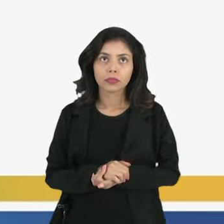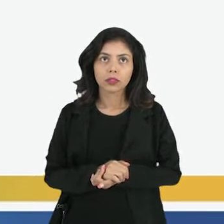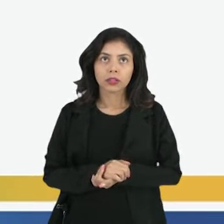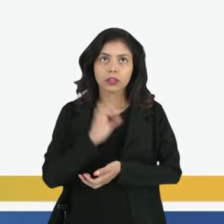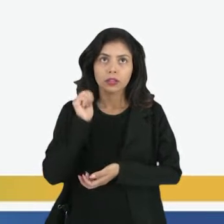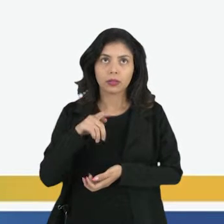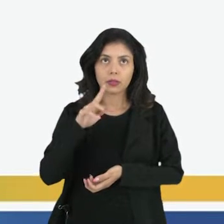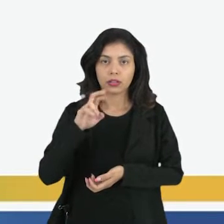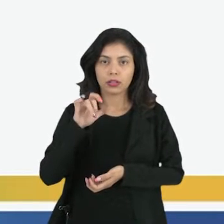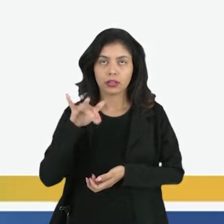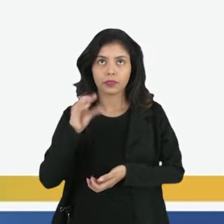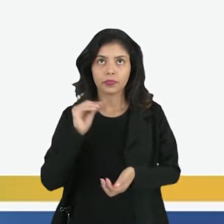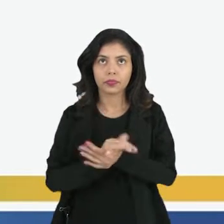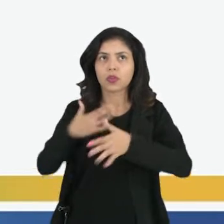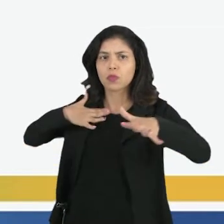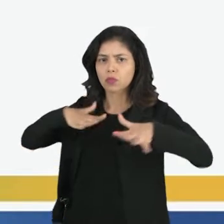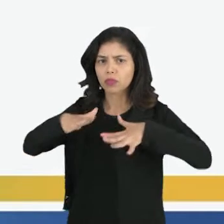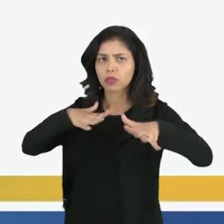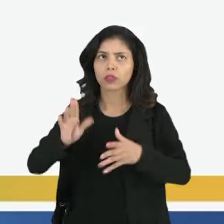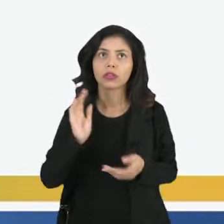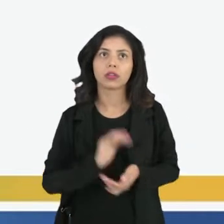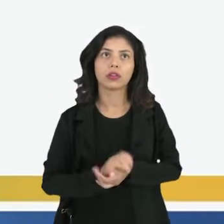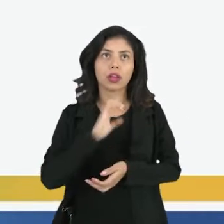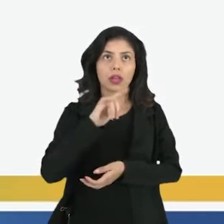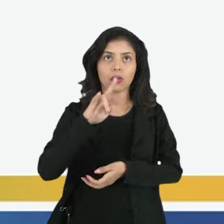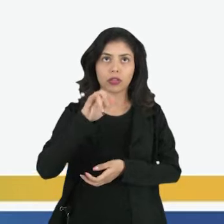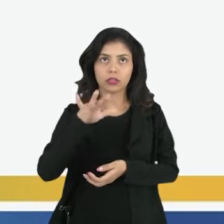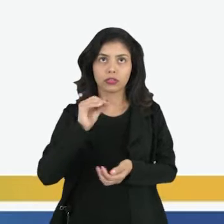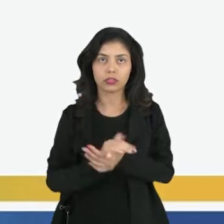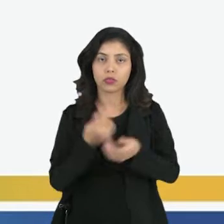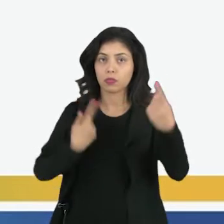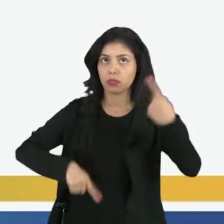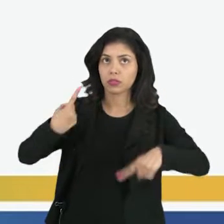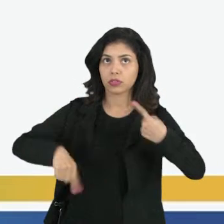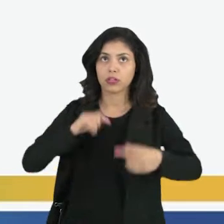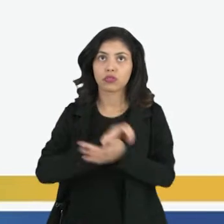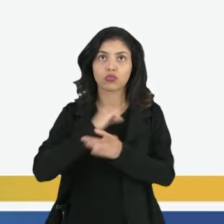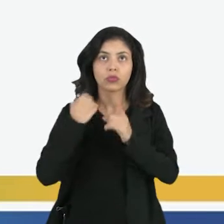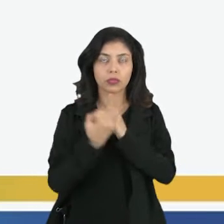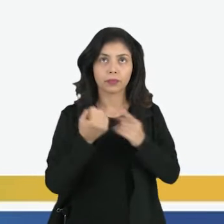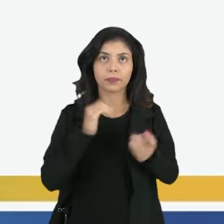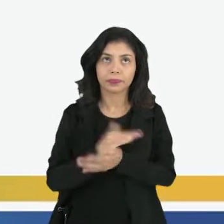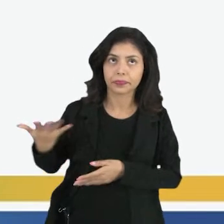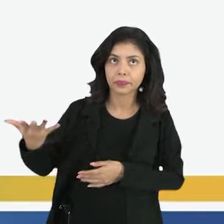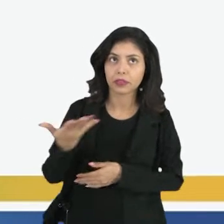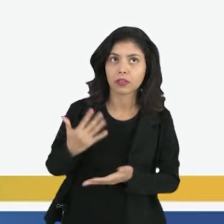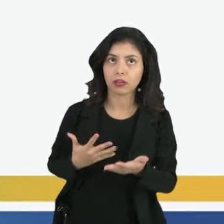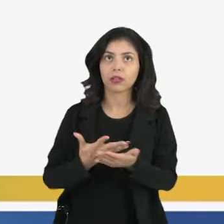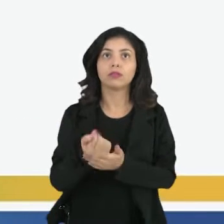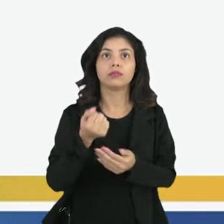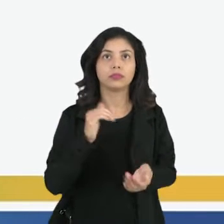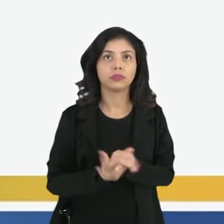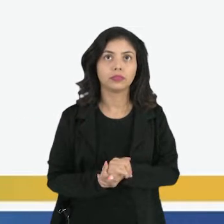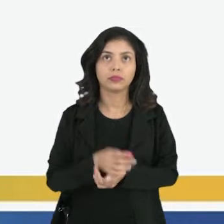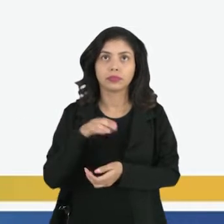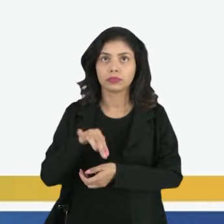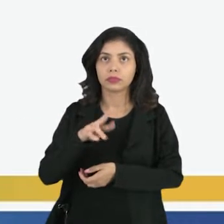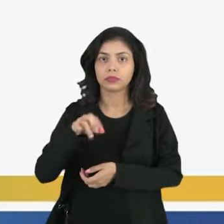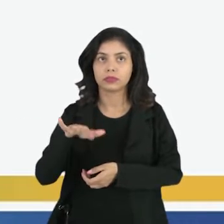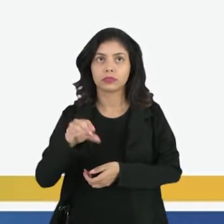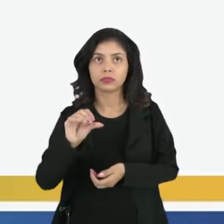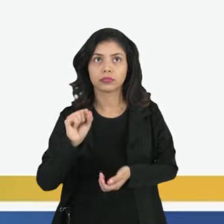prejuízos, eles também acabam impactando a nossa vida enquanto pessoas, a nossa vida enquanto